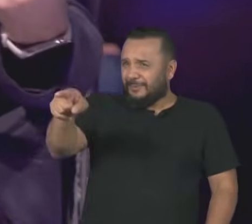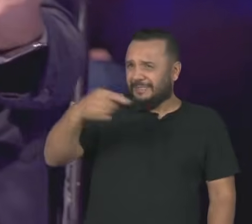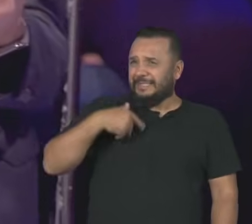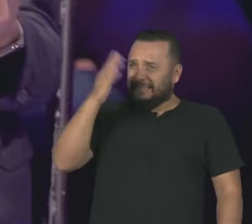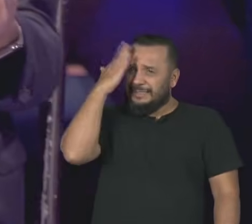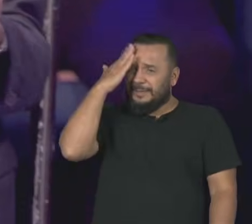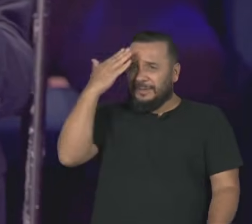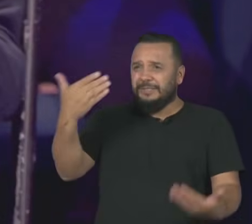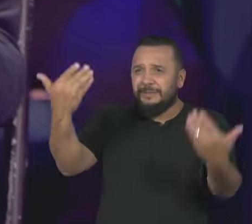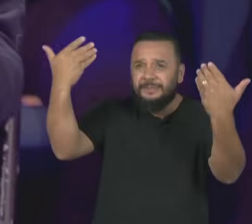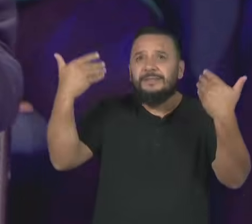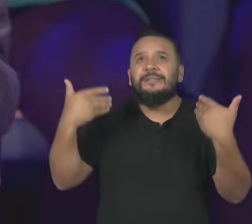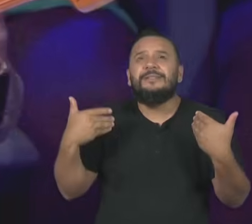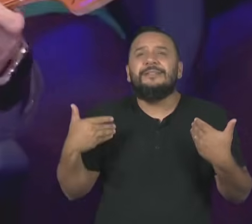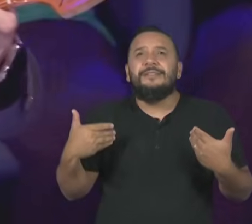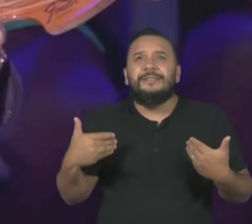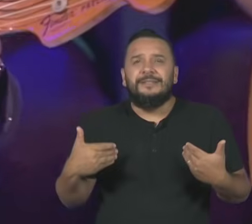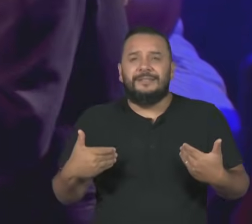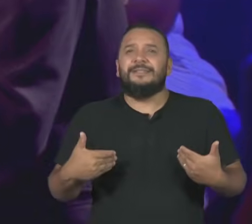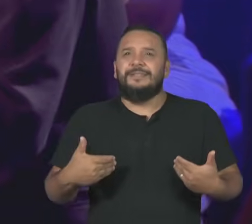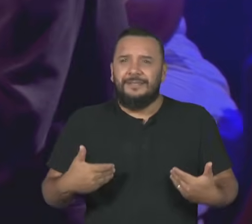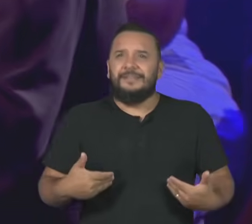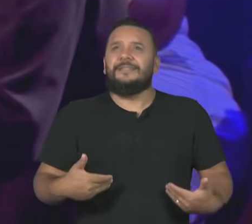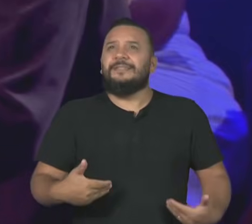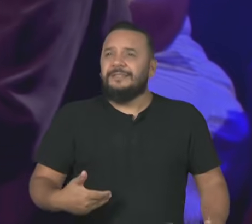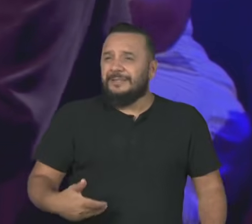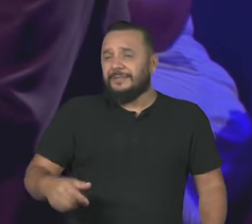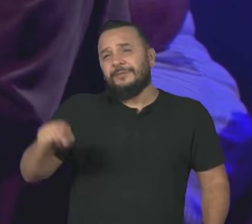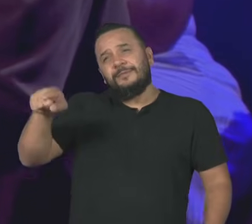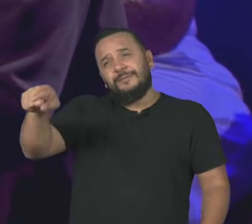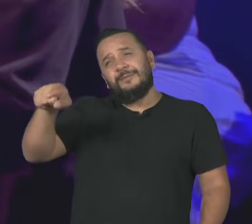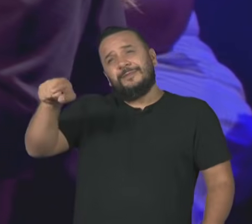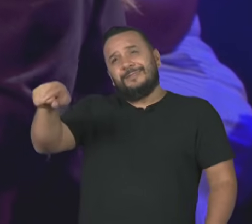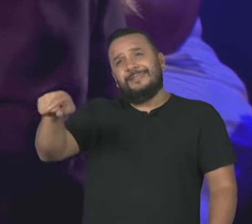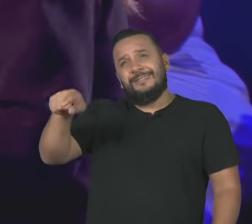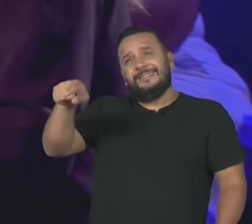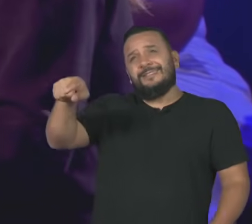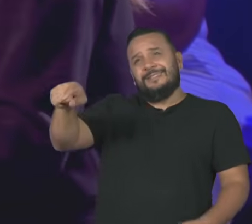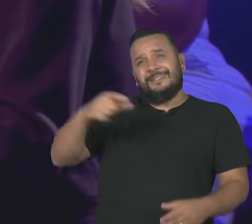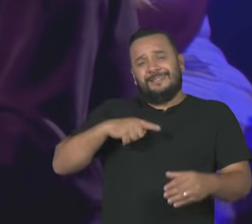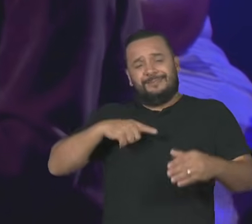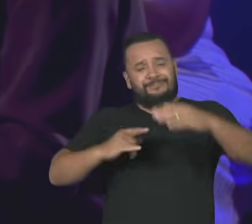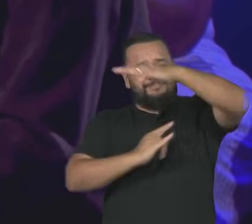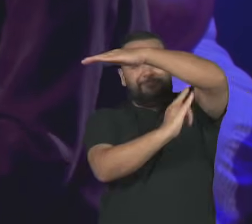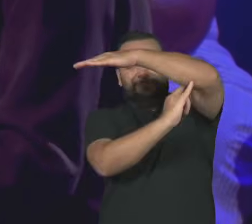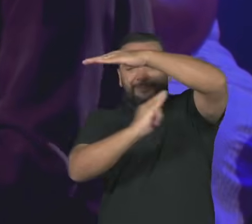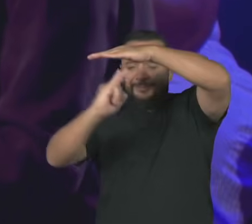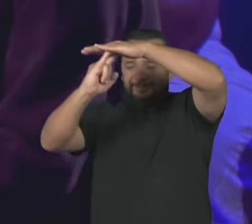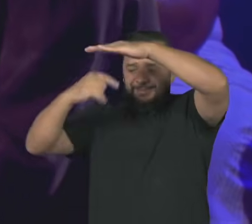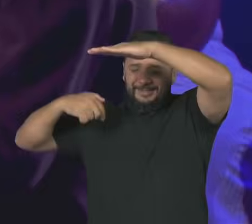saber de mim, man baby. Cigano, debaixo da ponte,